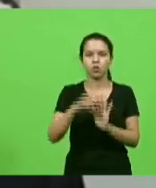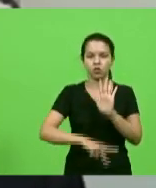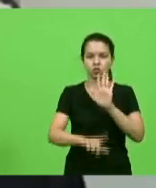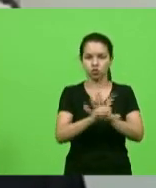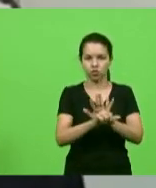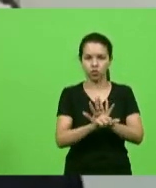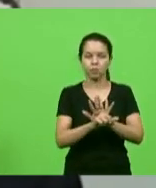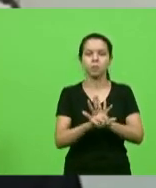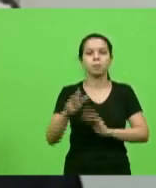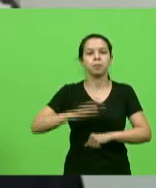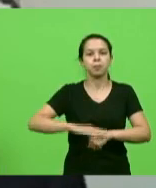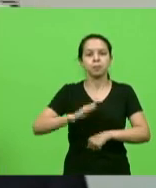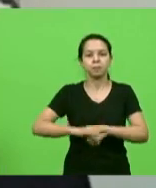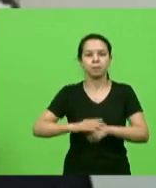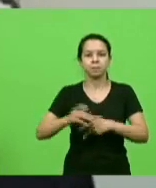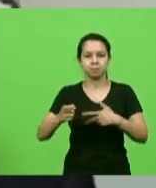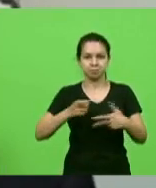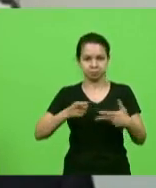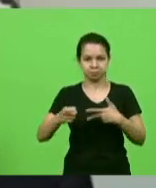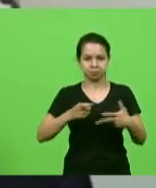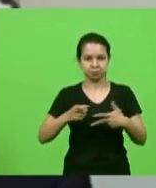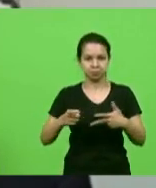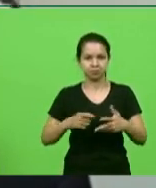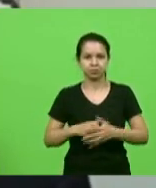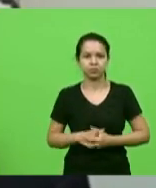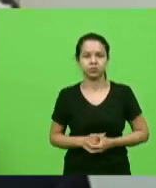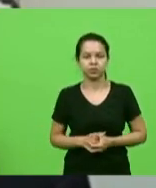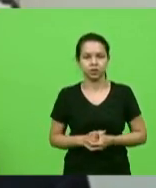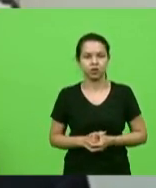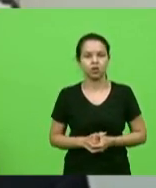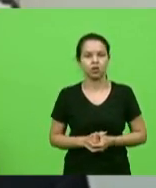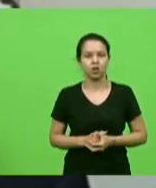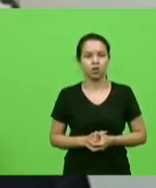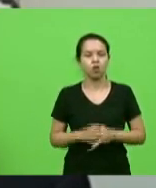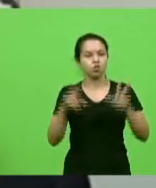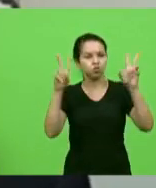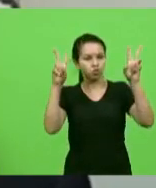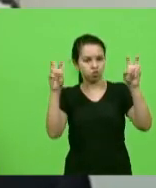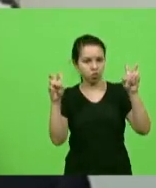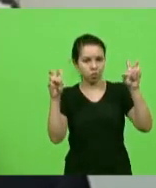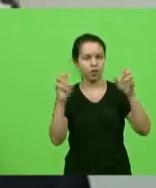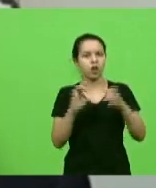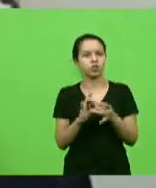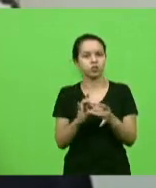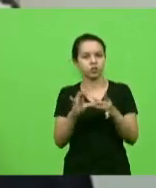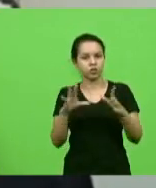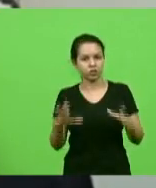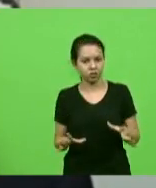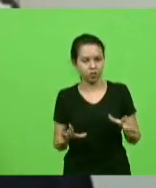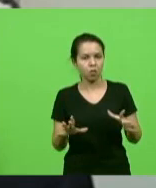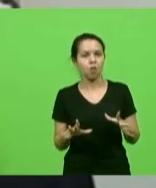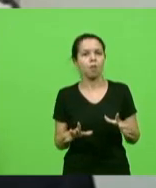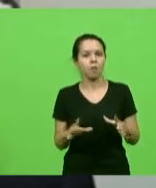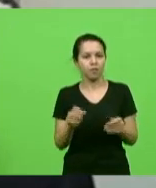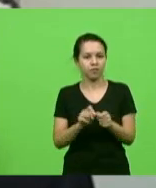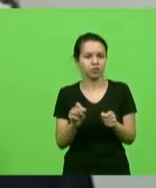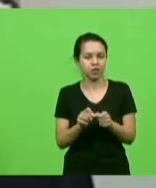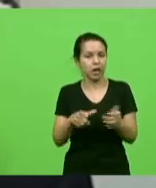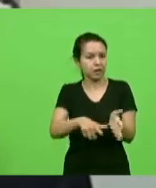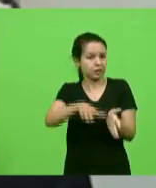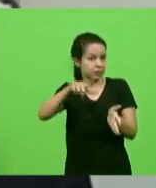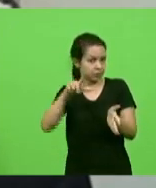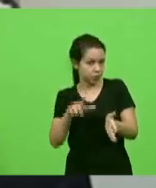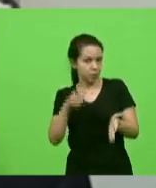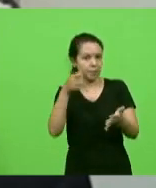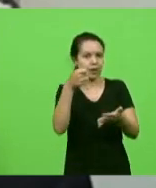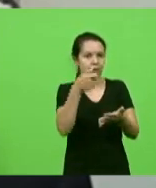de lei de iniciativa do executivo riversoul de modo geral sobre a autorização legal para realizar a antecipação